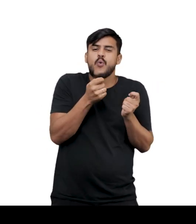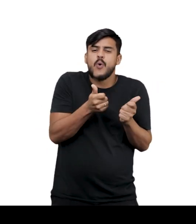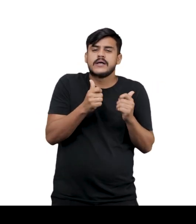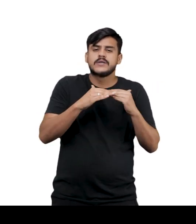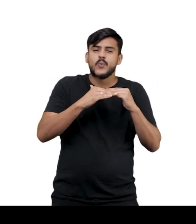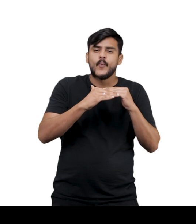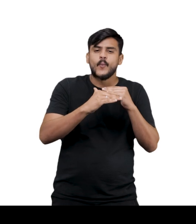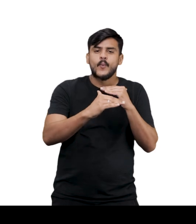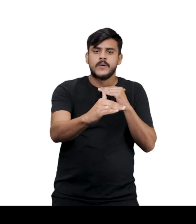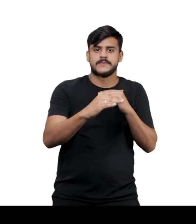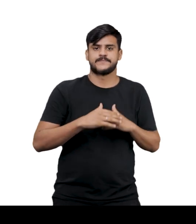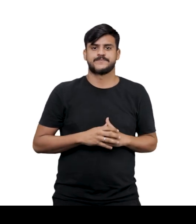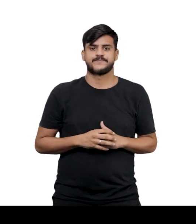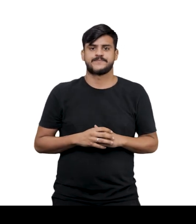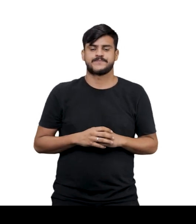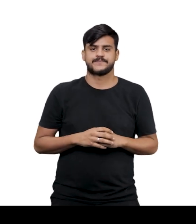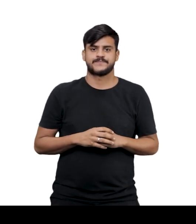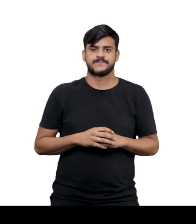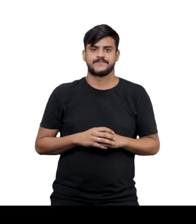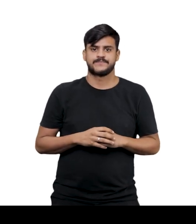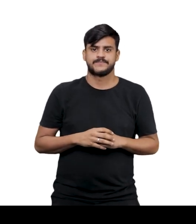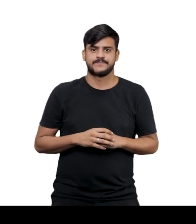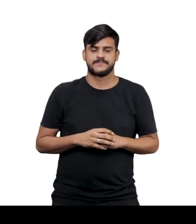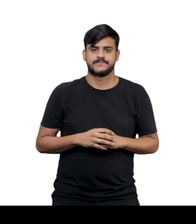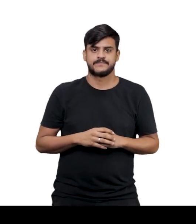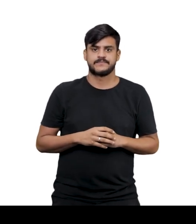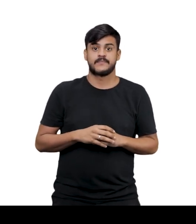fechado, tornando a superfície quase uniforme.